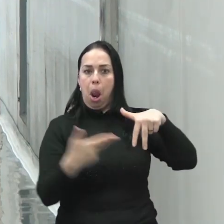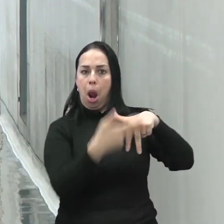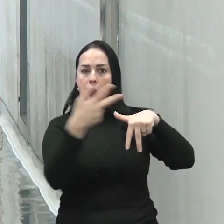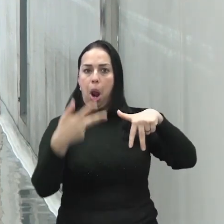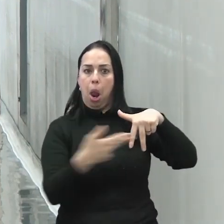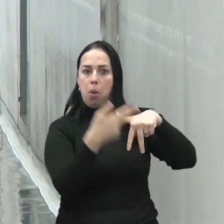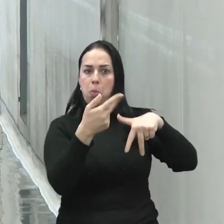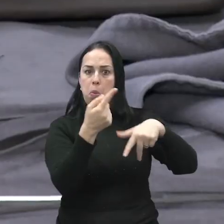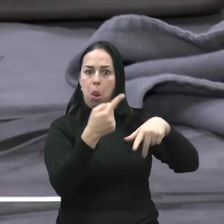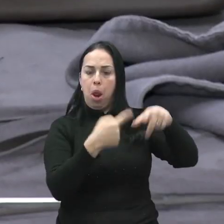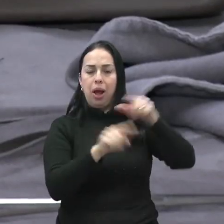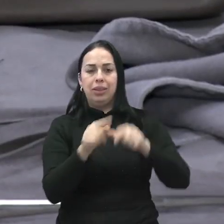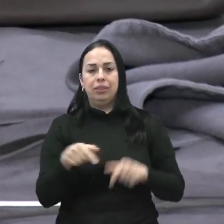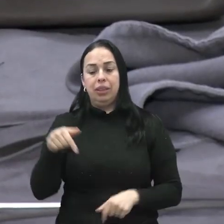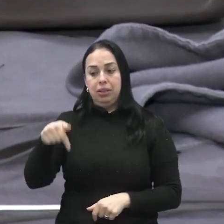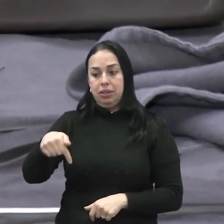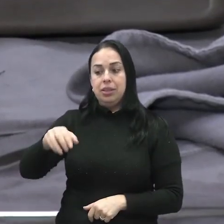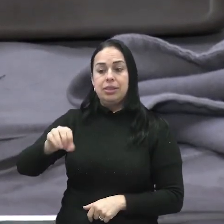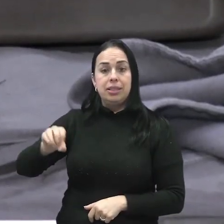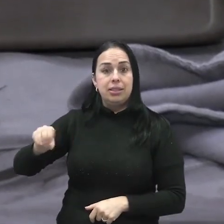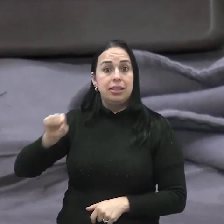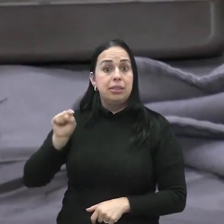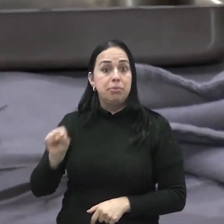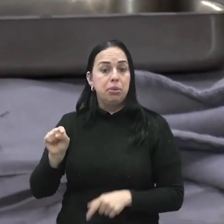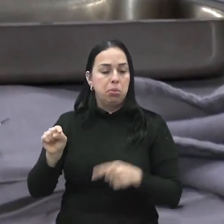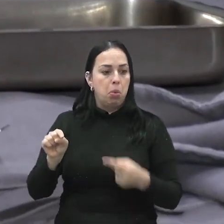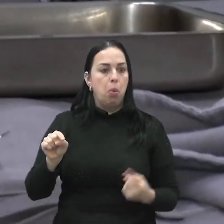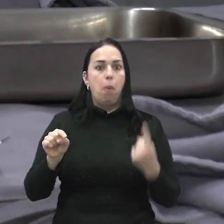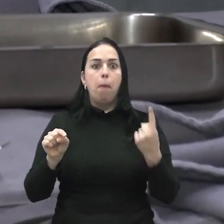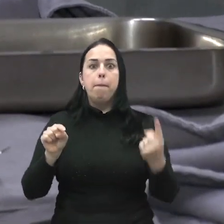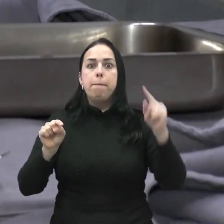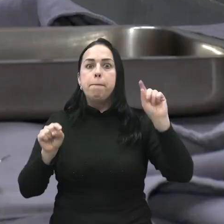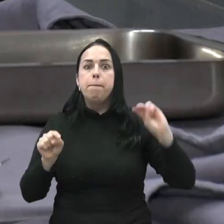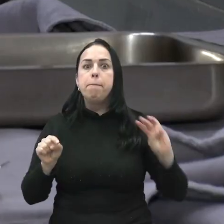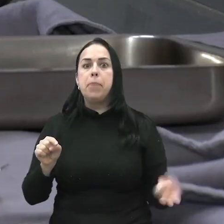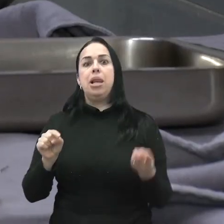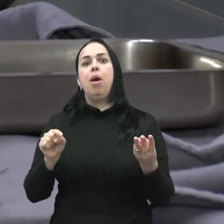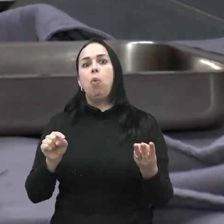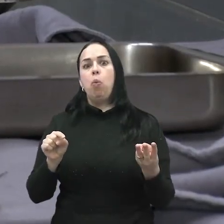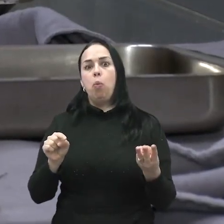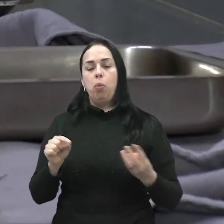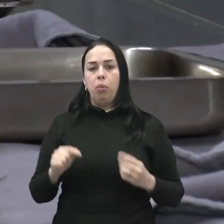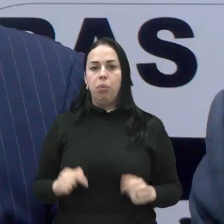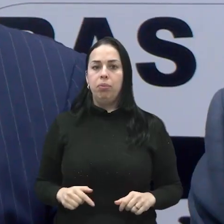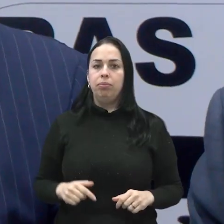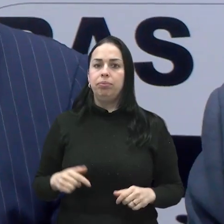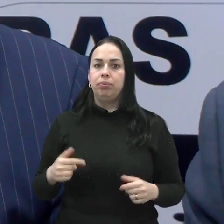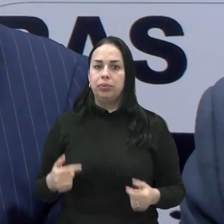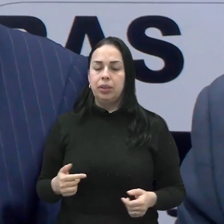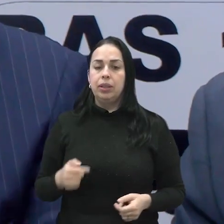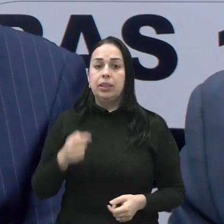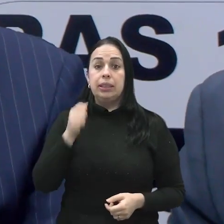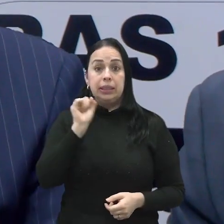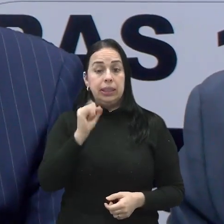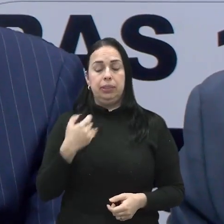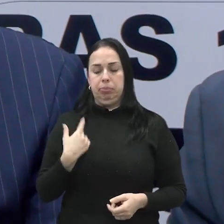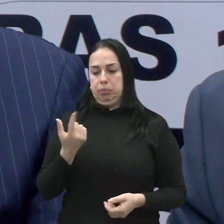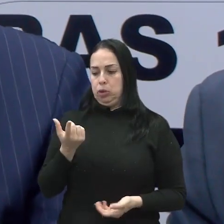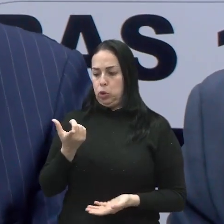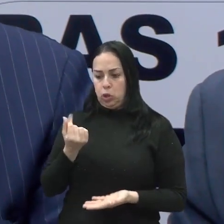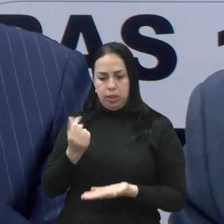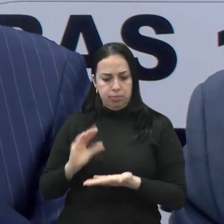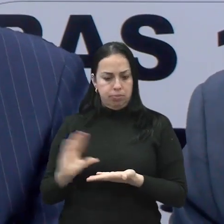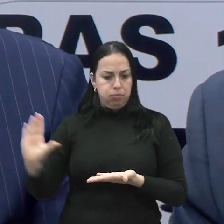cirurgias eletivas, de 700 mil para 1.200.000. Quando se tem aporte de